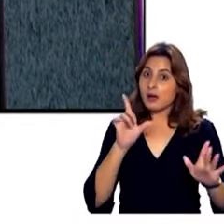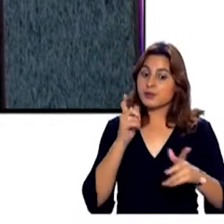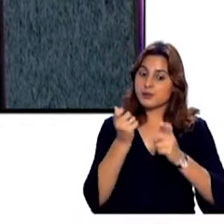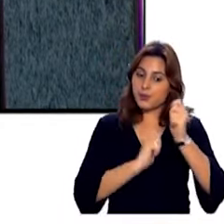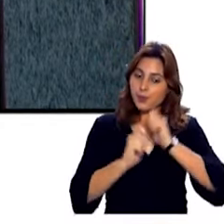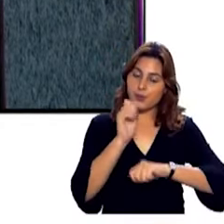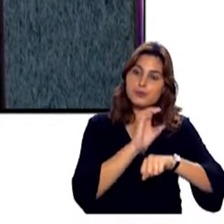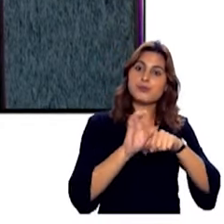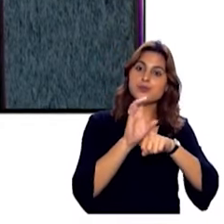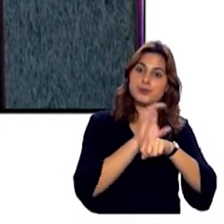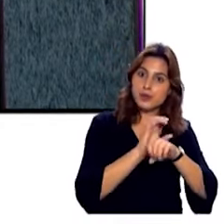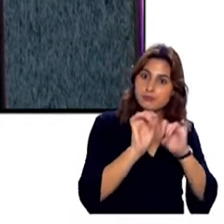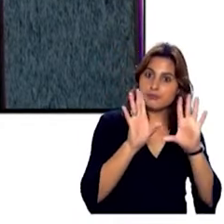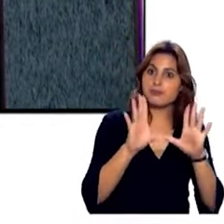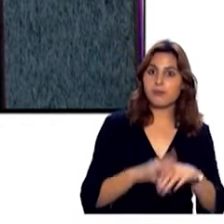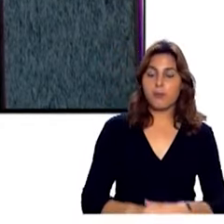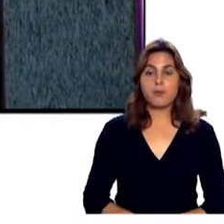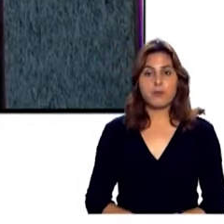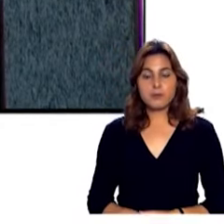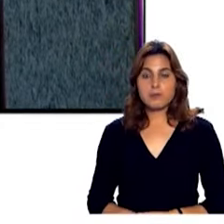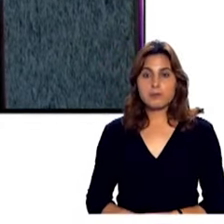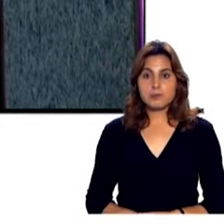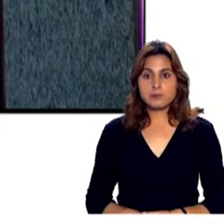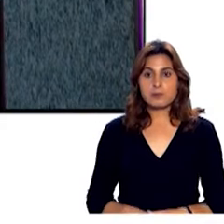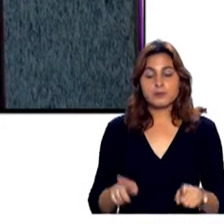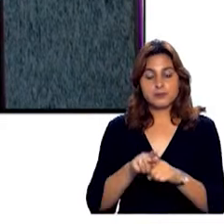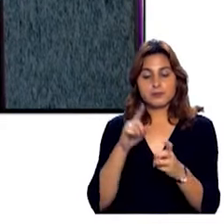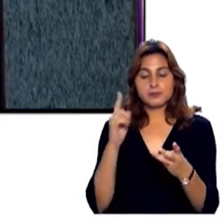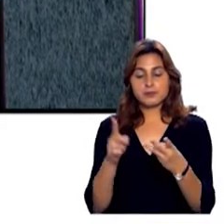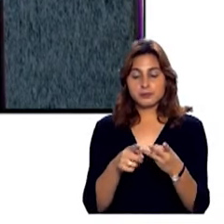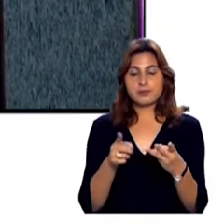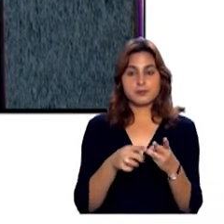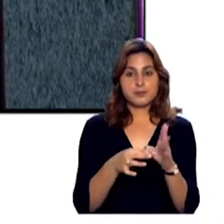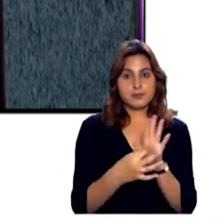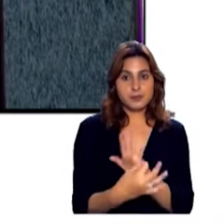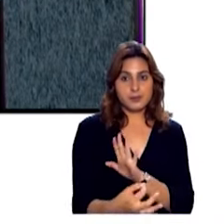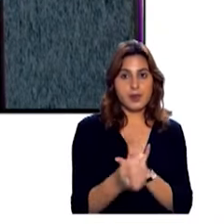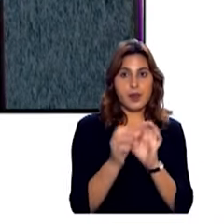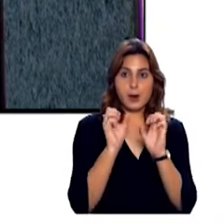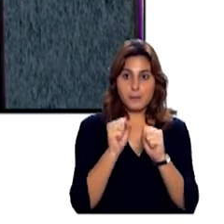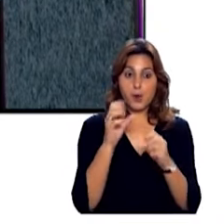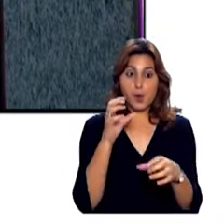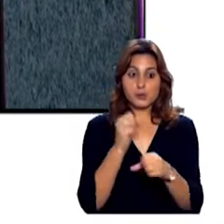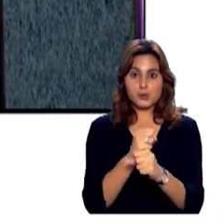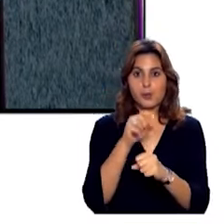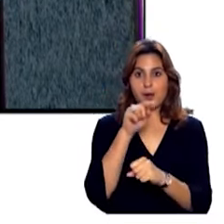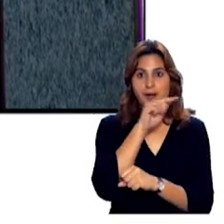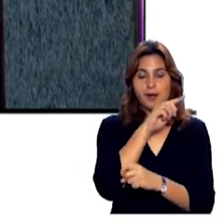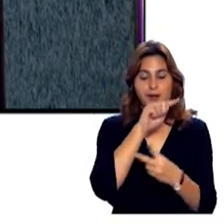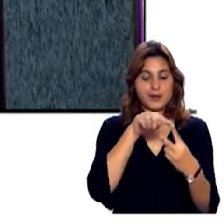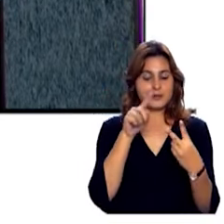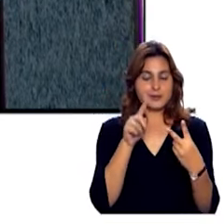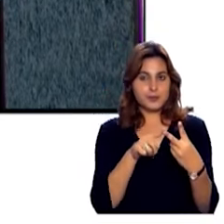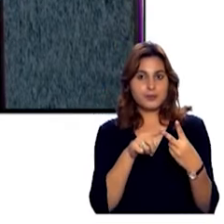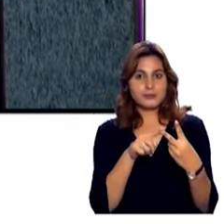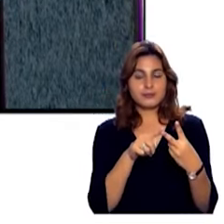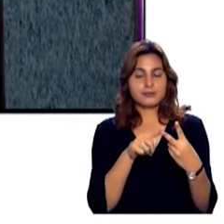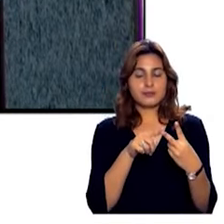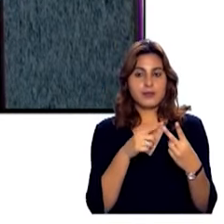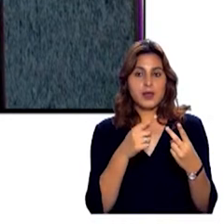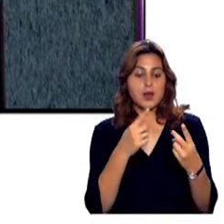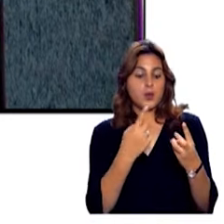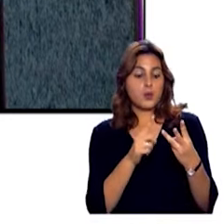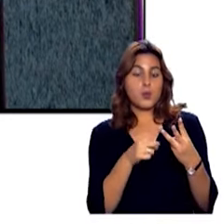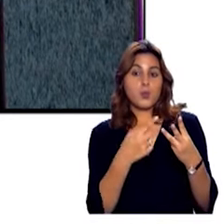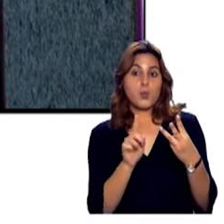se realizar e uma e um terceiro argumento que poderia ser somado a esses dois outros eu os dois